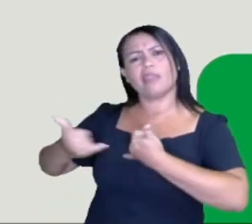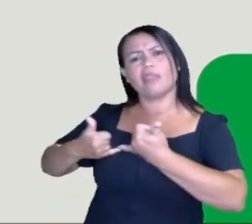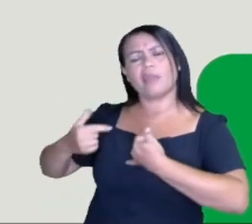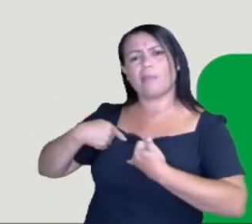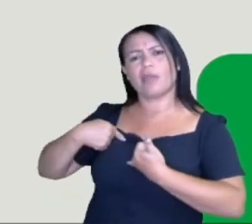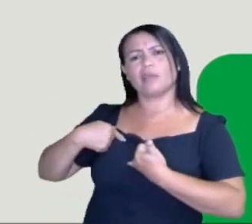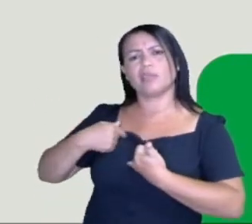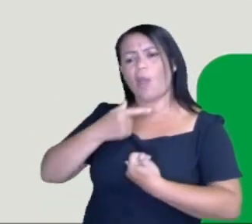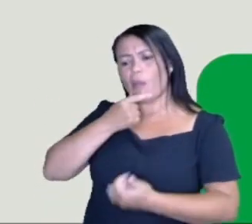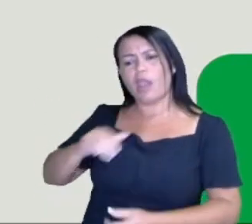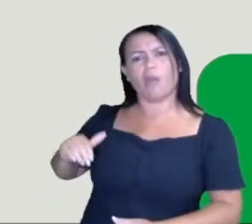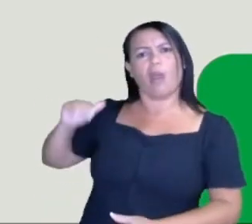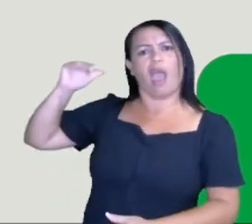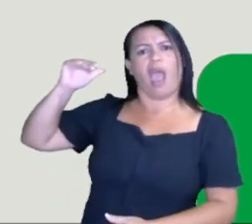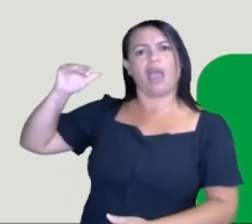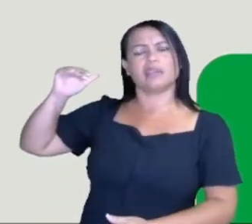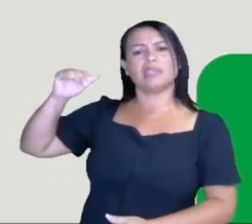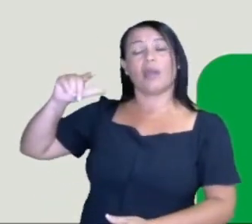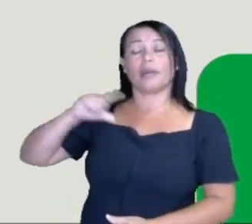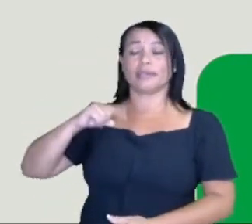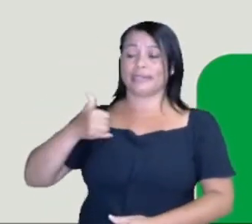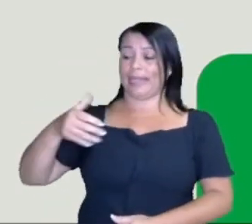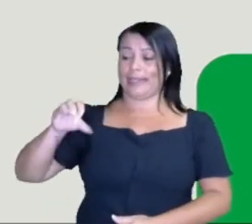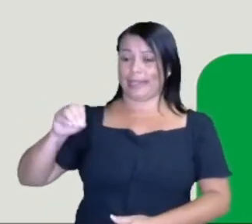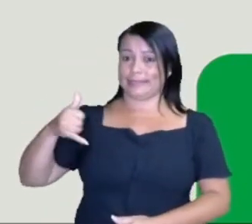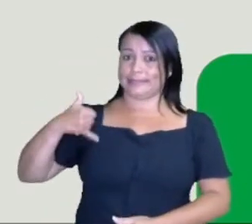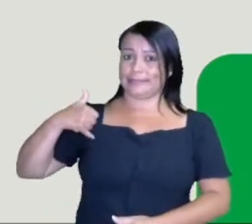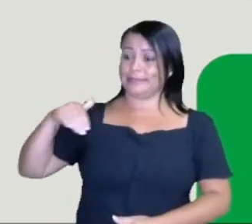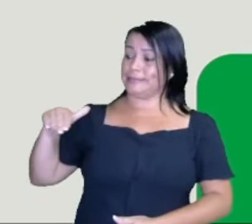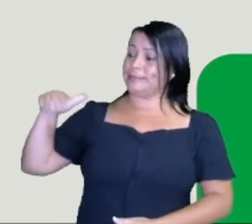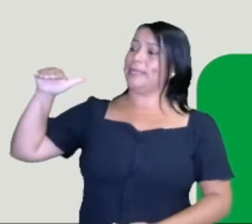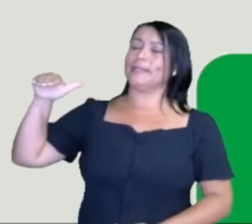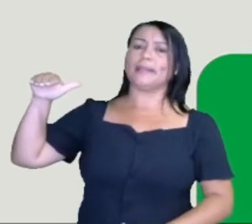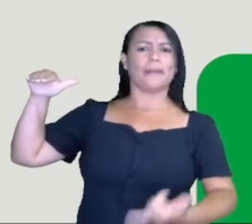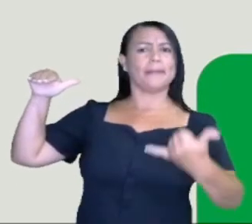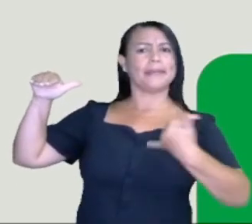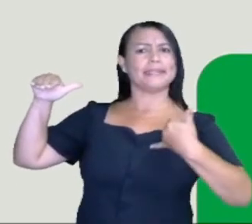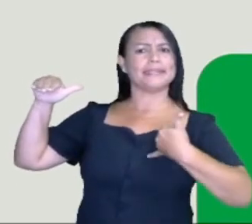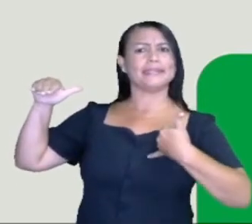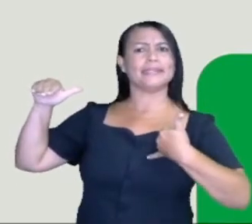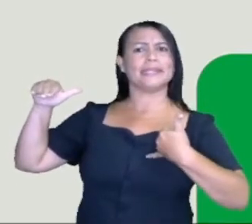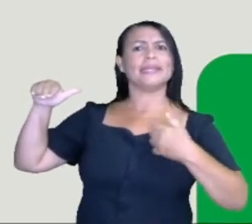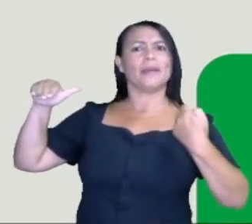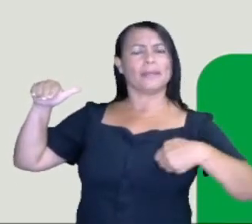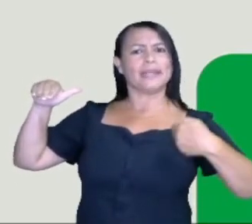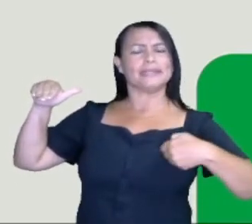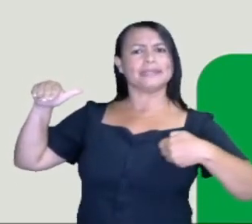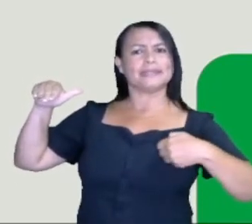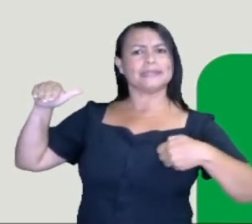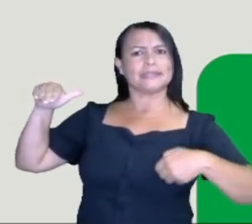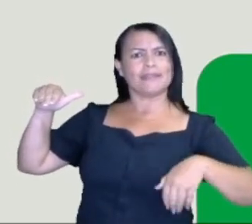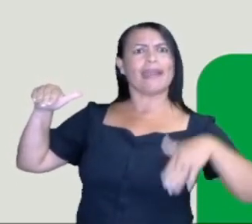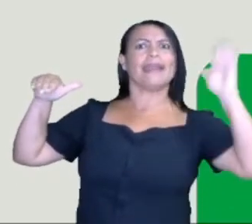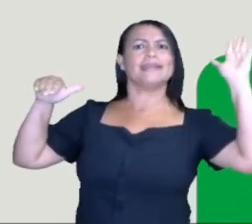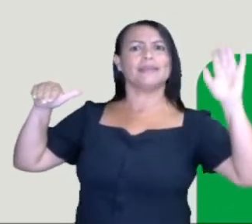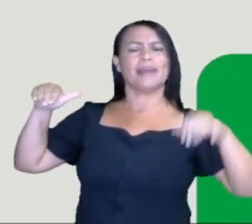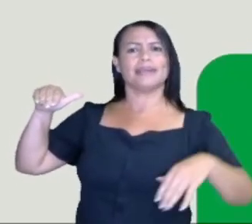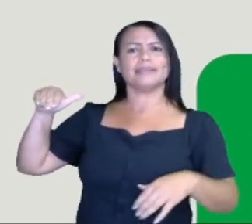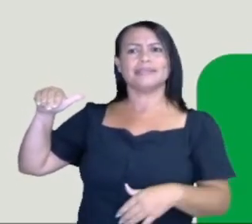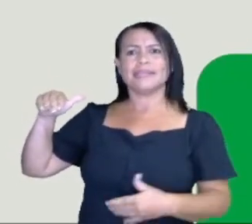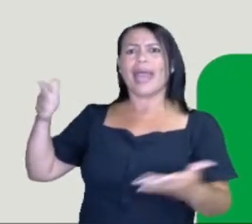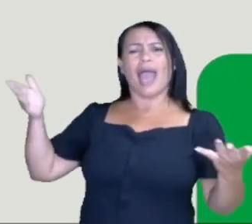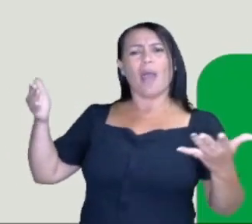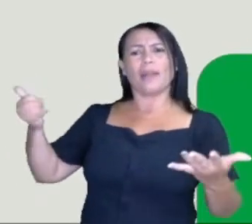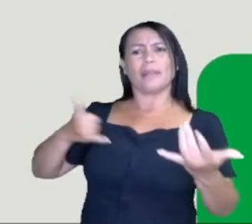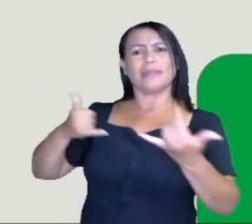garoto grande. Quando eu tinha 10 anos, eles diziam que eu deveria ser mais maduro. Agora, eles